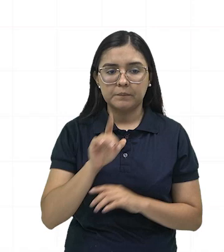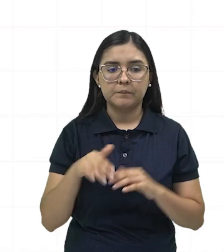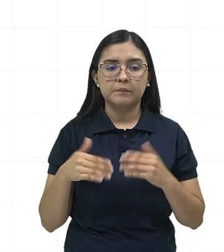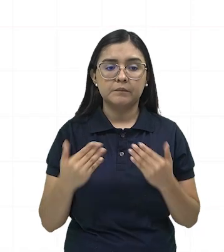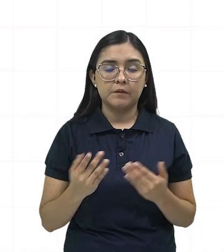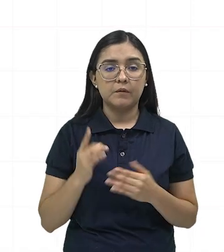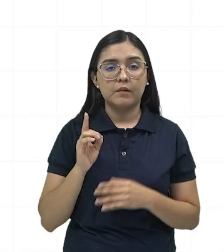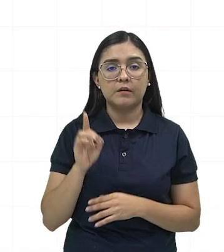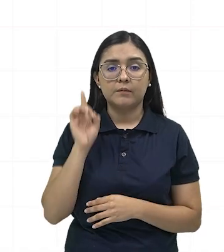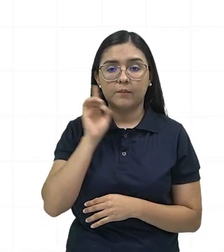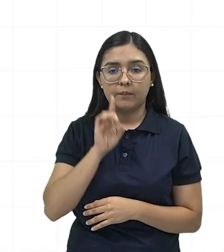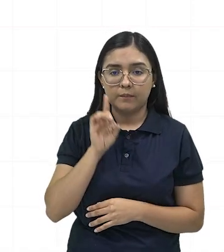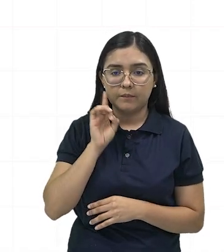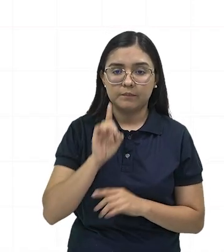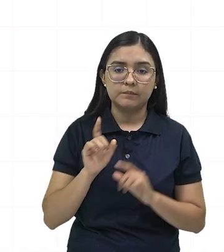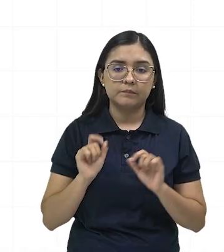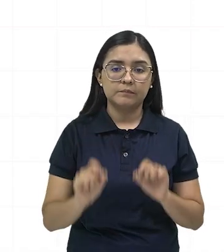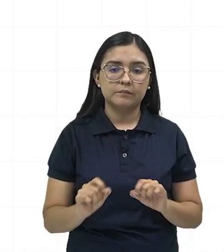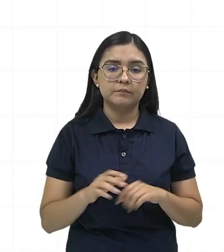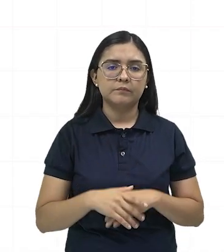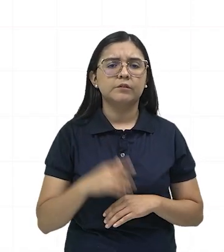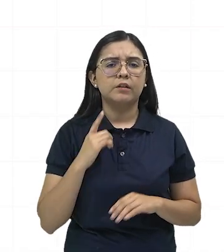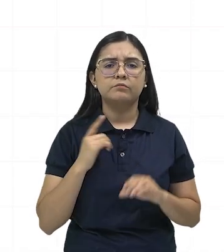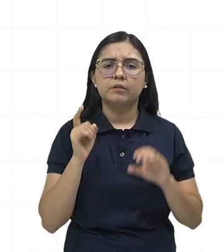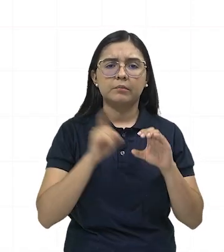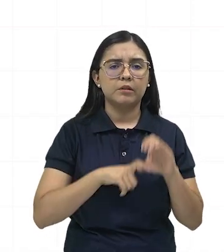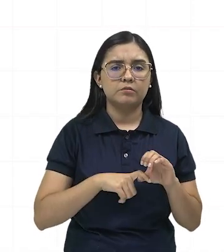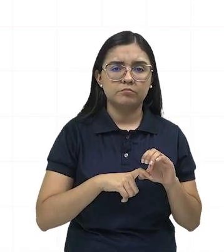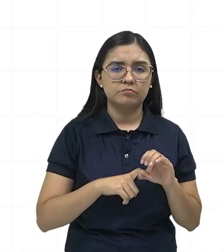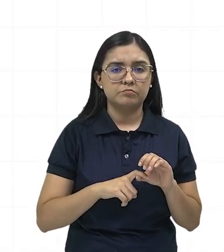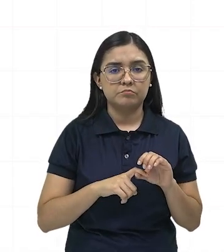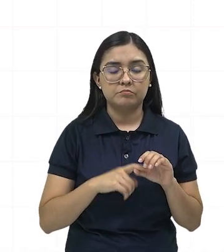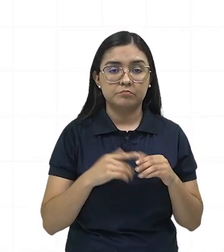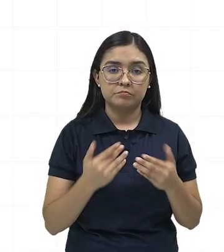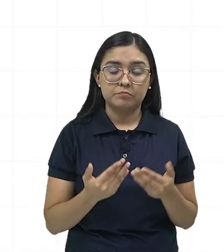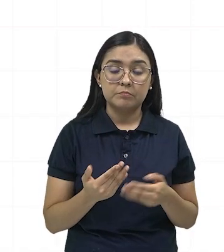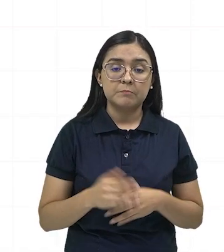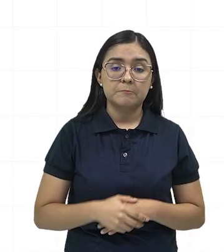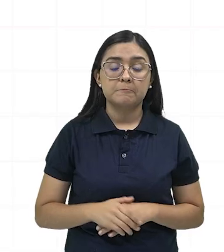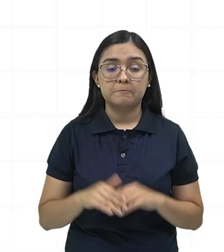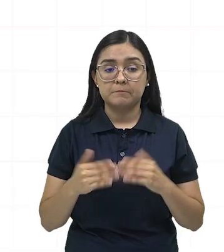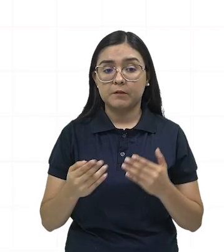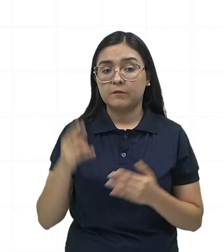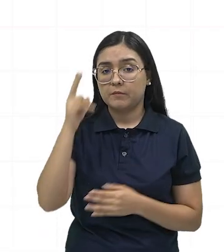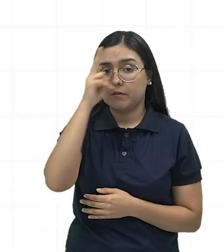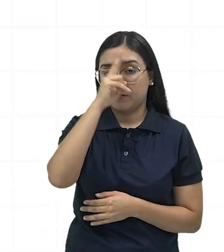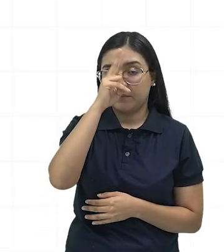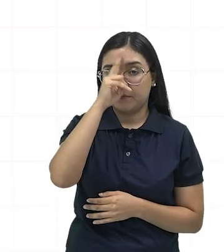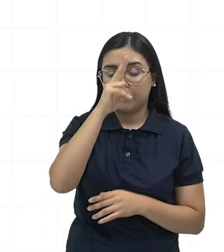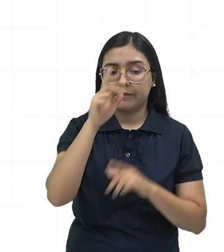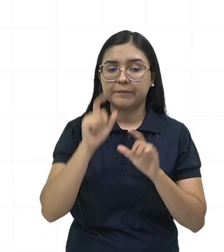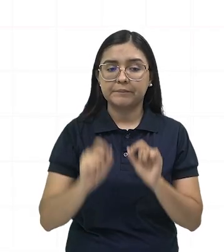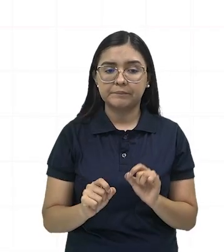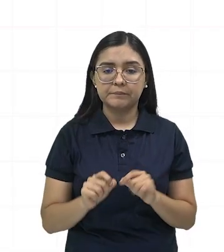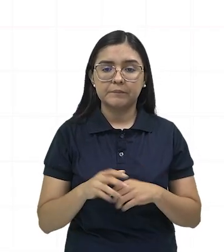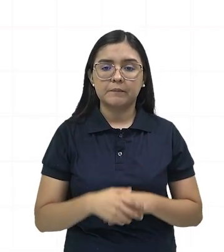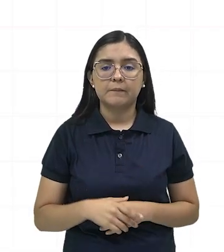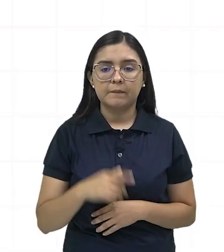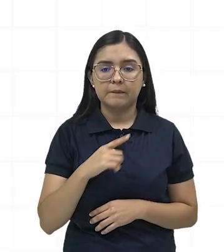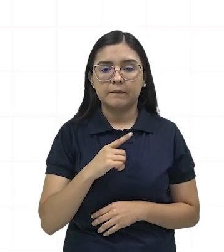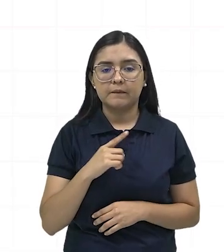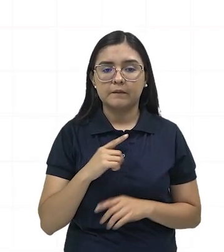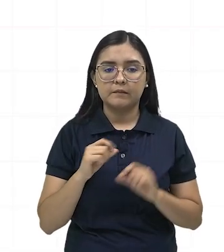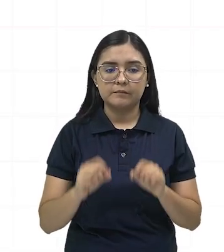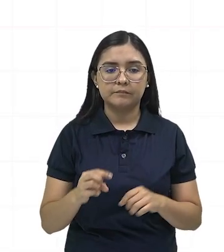os Estados Unidos estavam dependentes de alguém. Vamos então lembrar, né, que estamos falando das